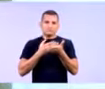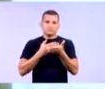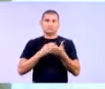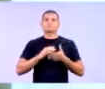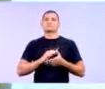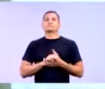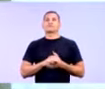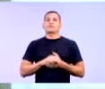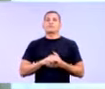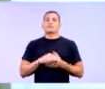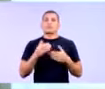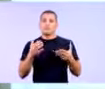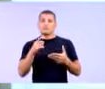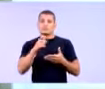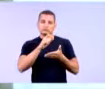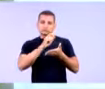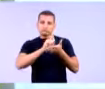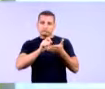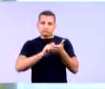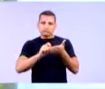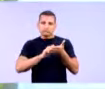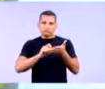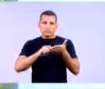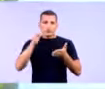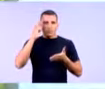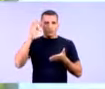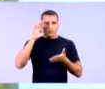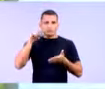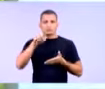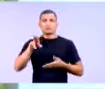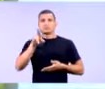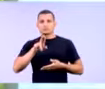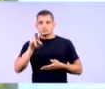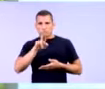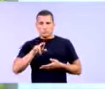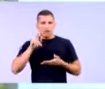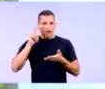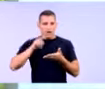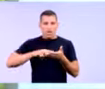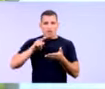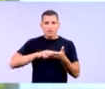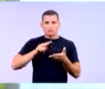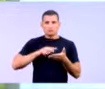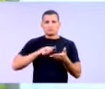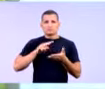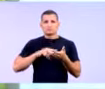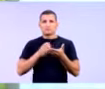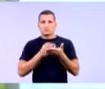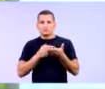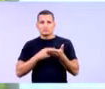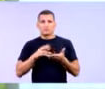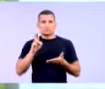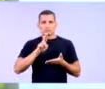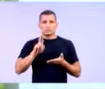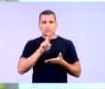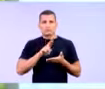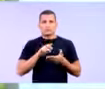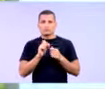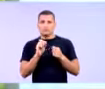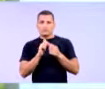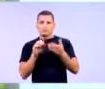todo aquele levantamento teórico que você fez, que você utilizou para construir o teu trabalho, que você fez as